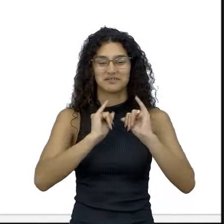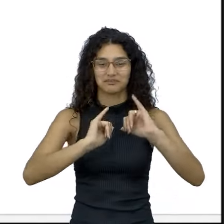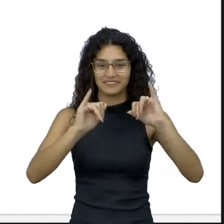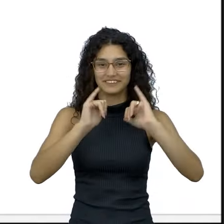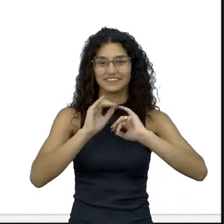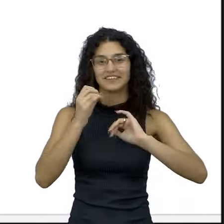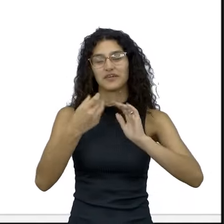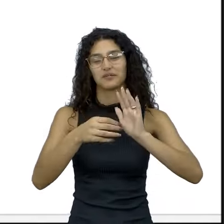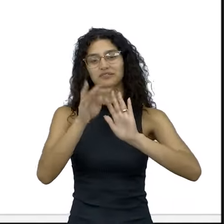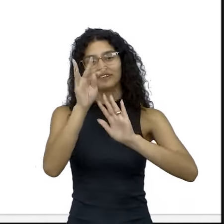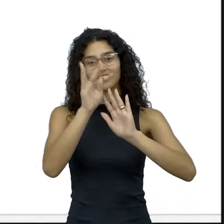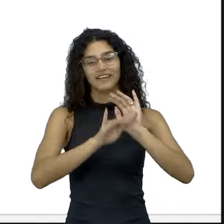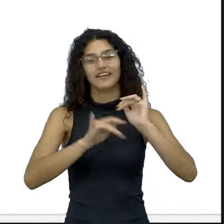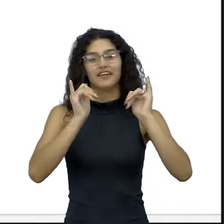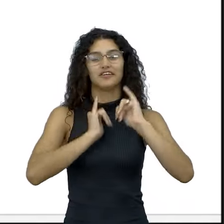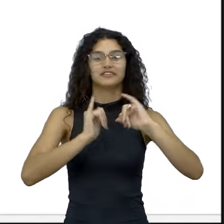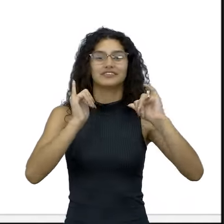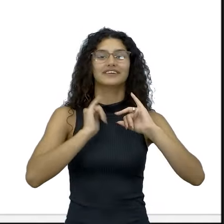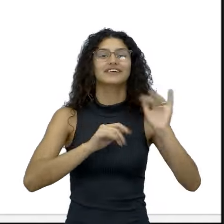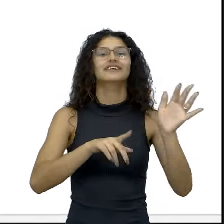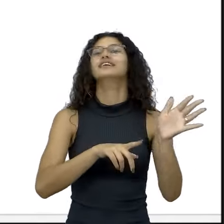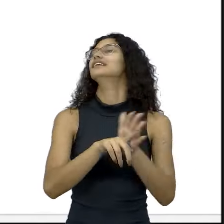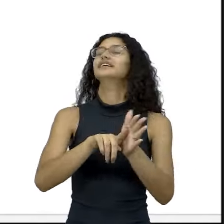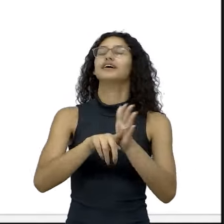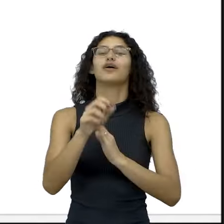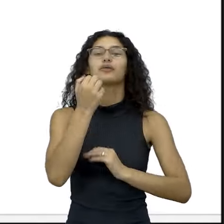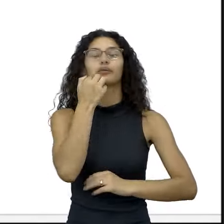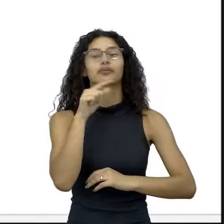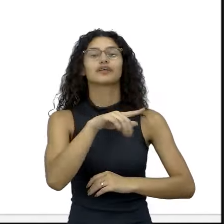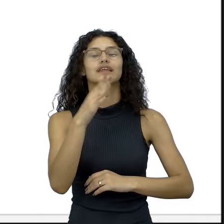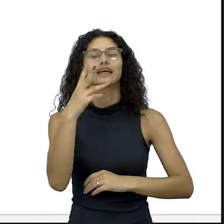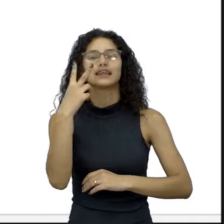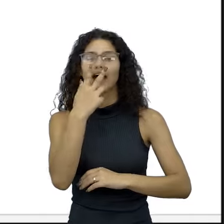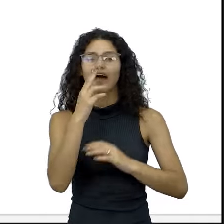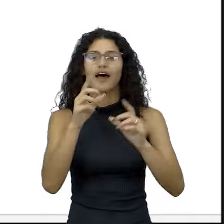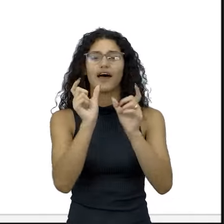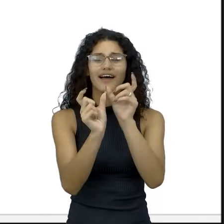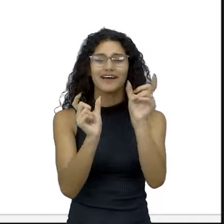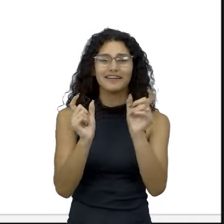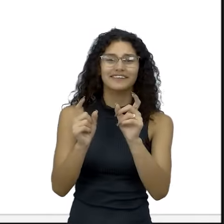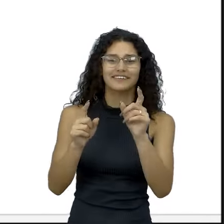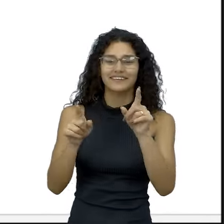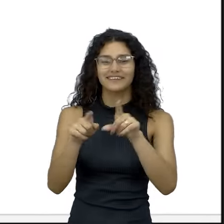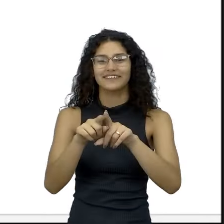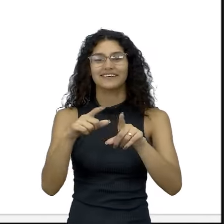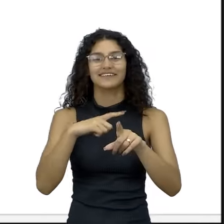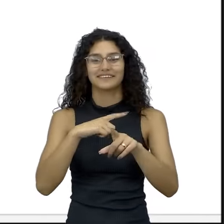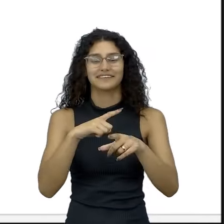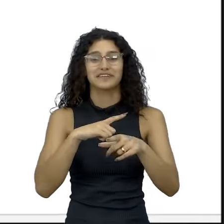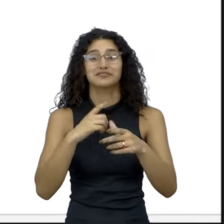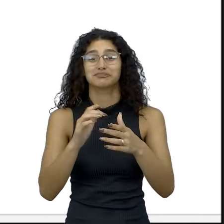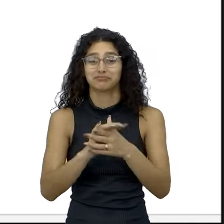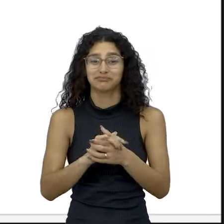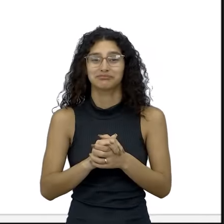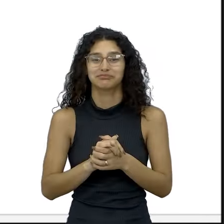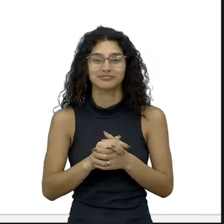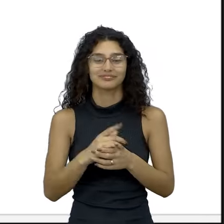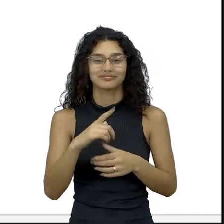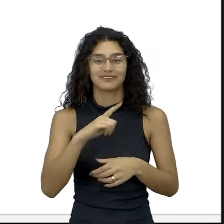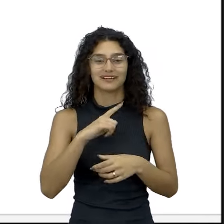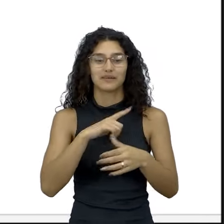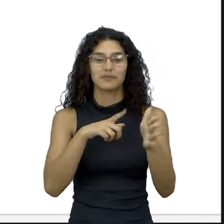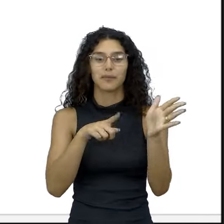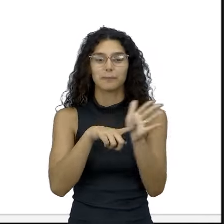notícia ou com texto de divulgação científica, vocês acham que os verbetes são textos curtos ou longos? Aqui tem